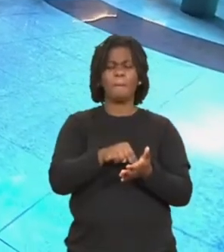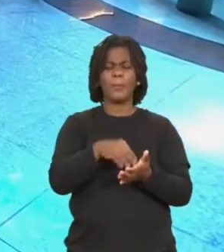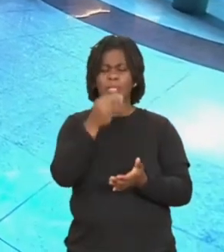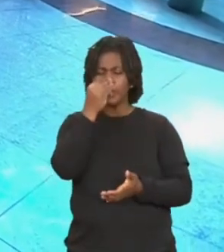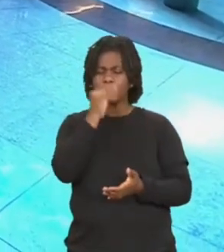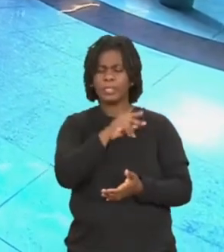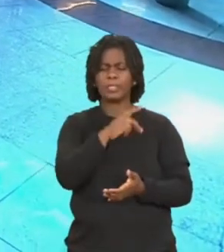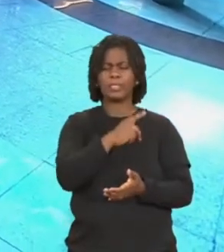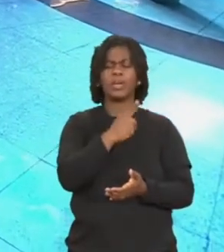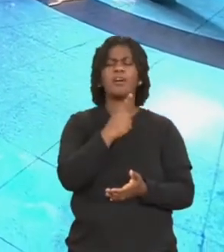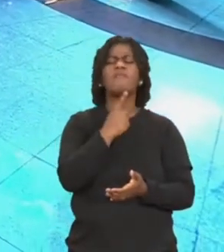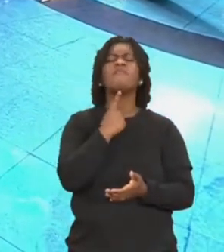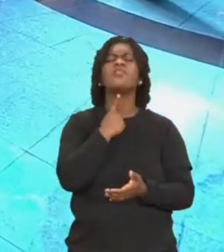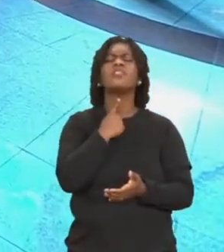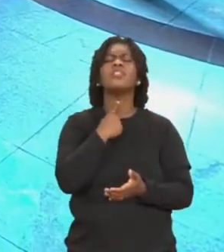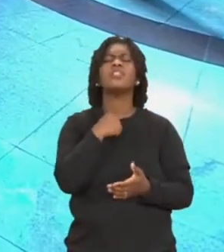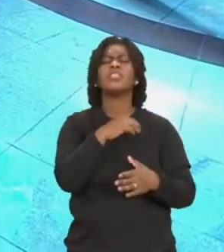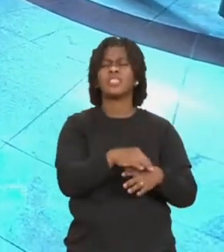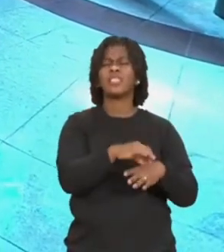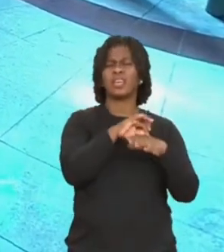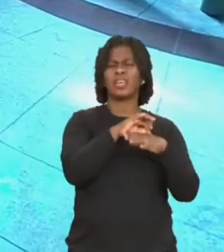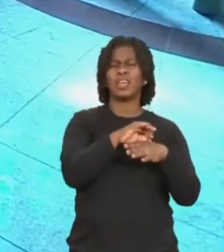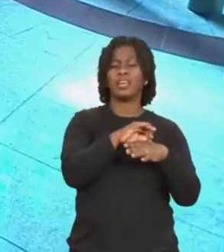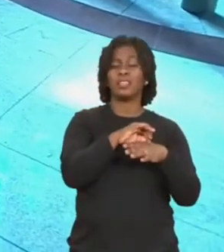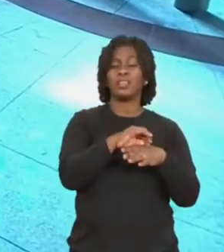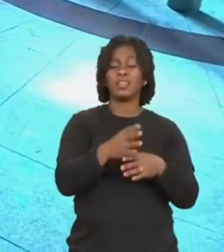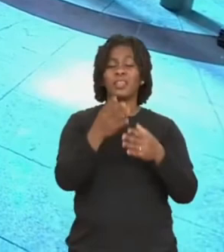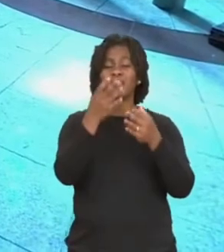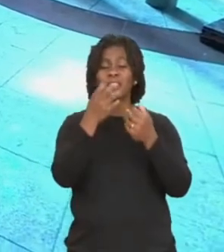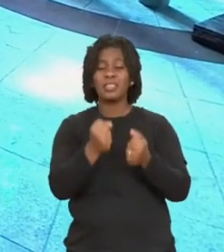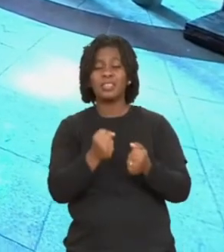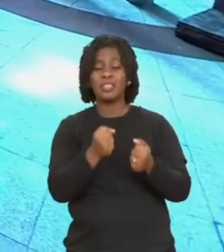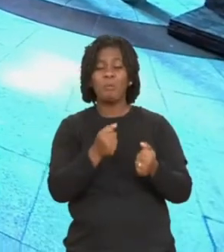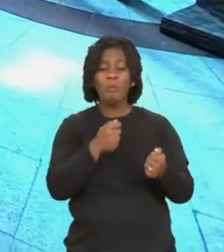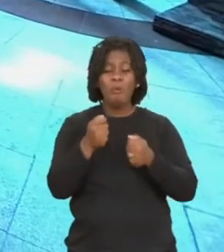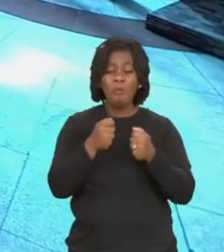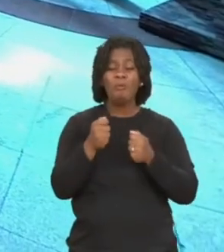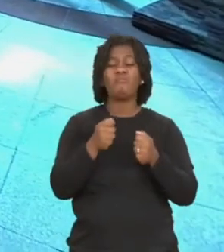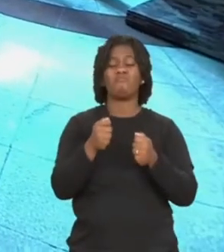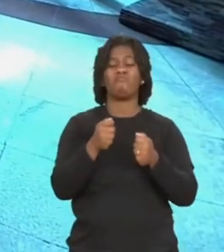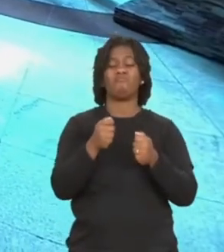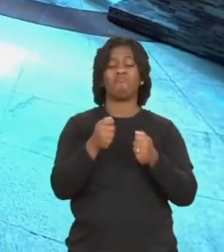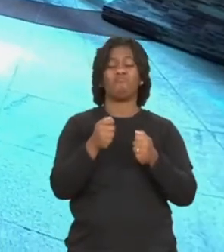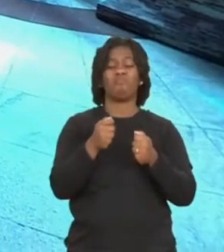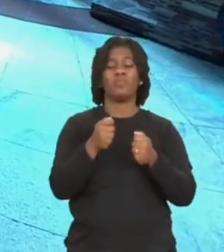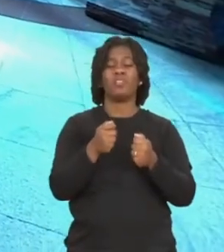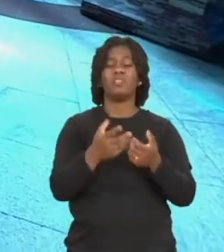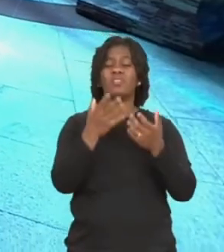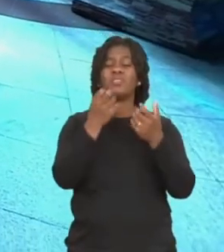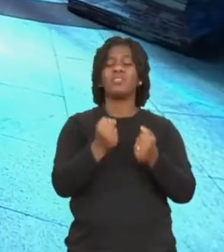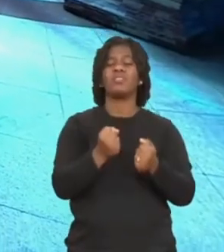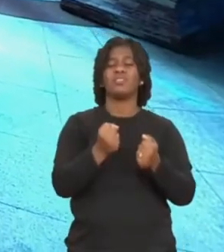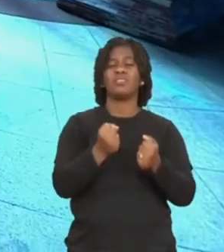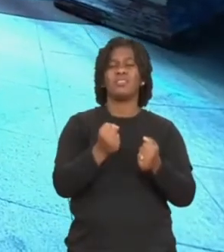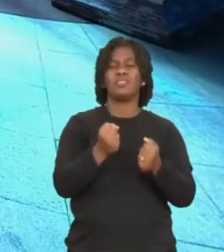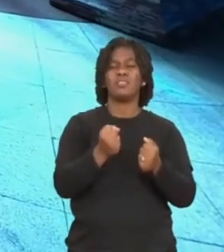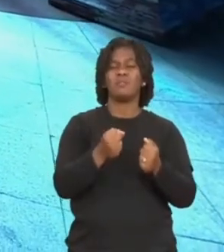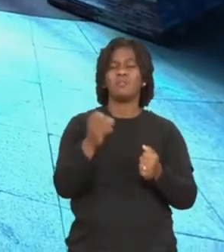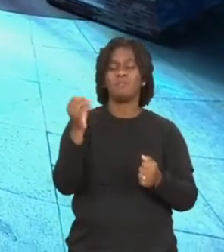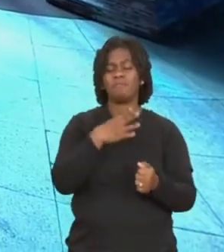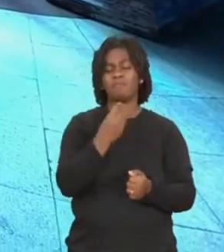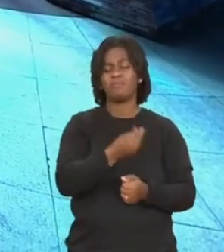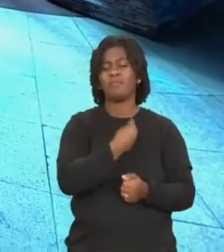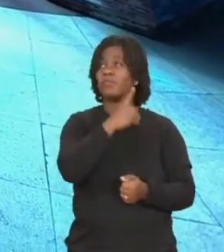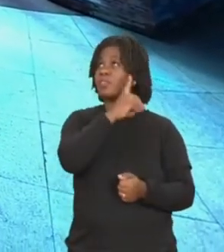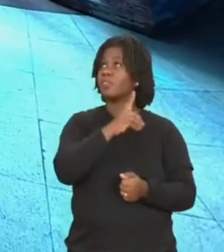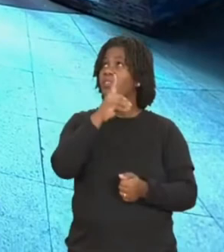Receba o domínio próprio. Receba, minha amiga, meu amigo, a nova vida que ele reservou para